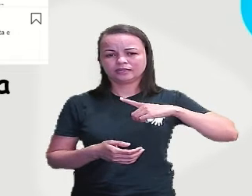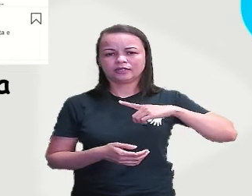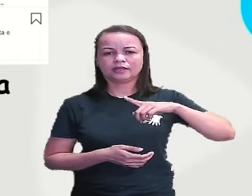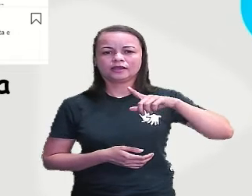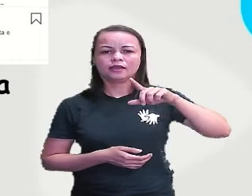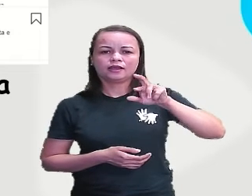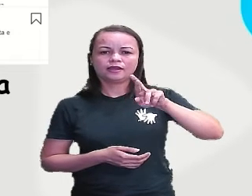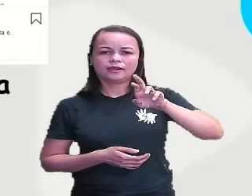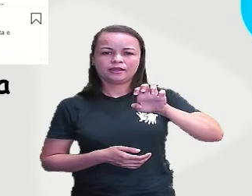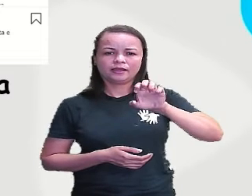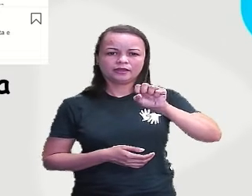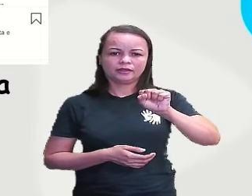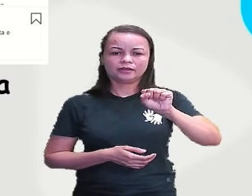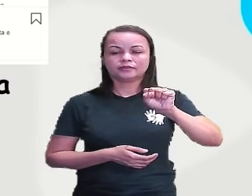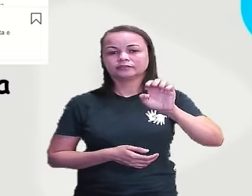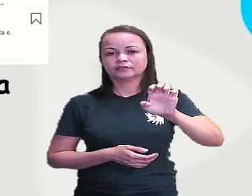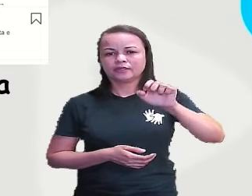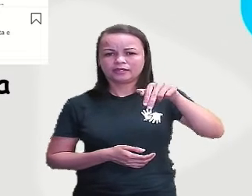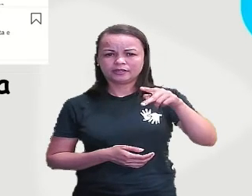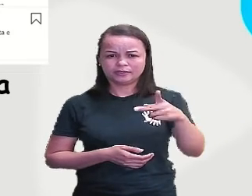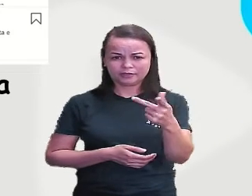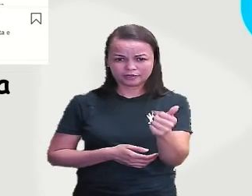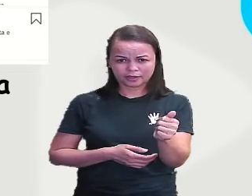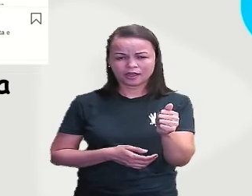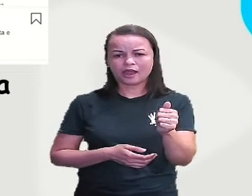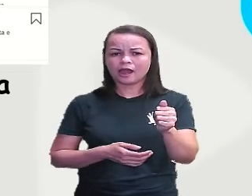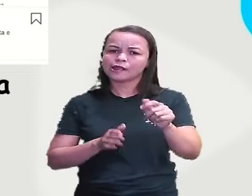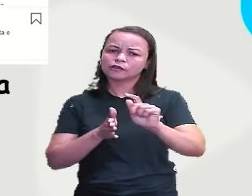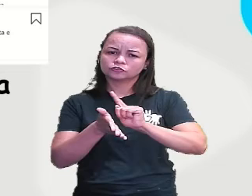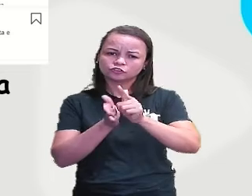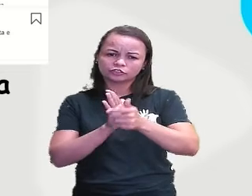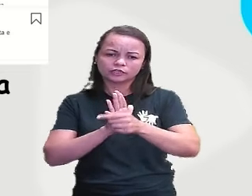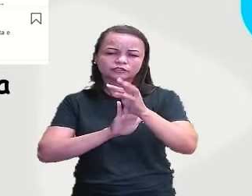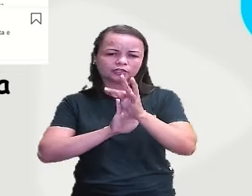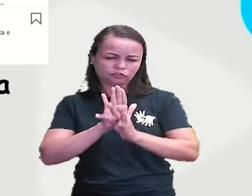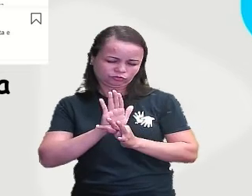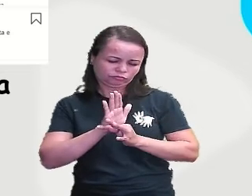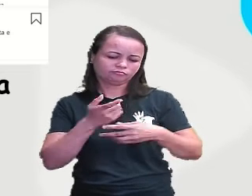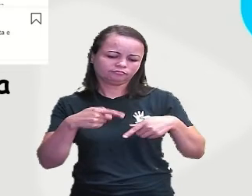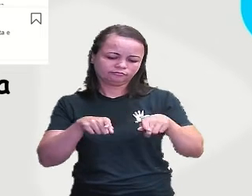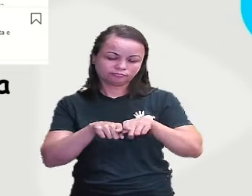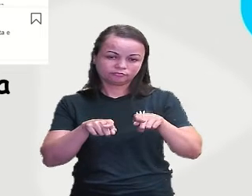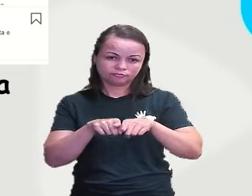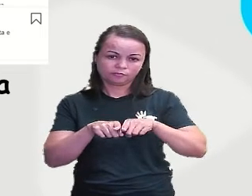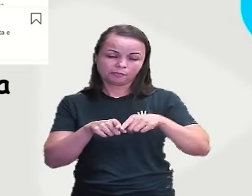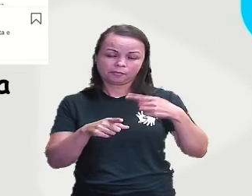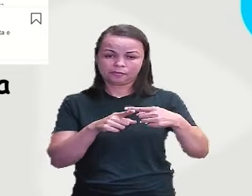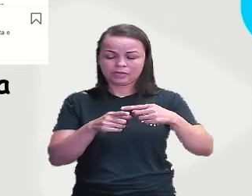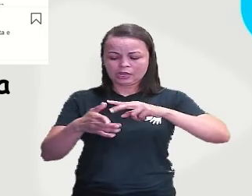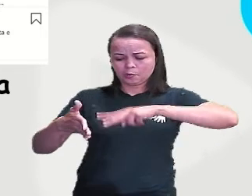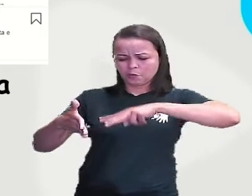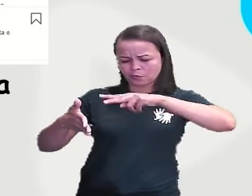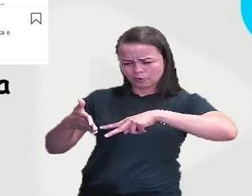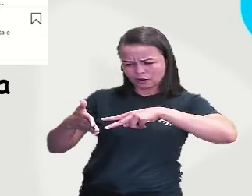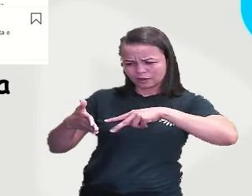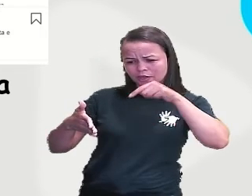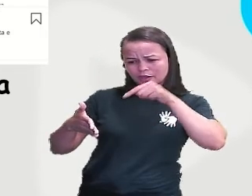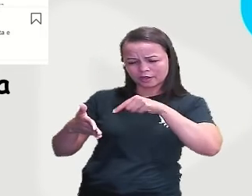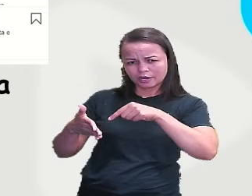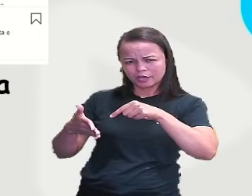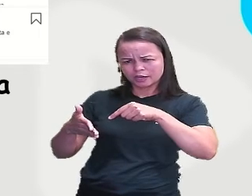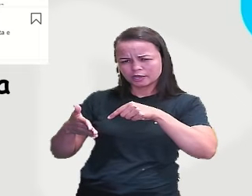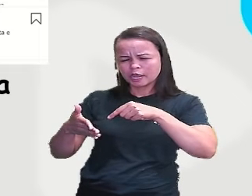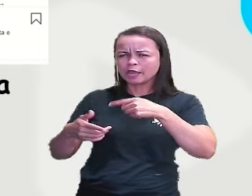A resenha literária, ela também é um gênero textual. Porque aí eu li o meu texto e eu vou contar o que foi a